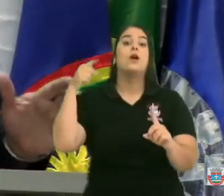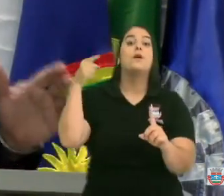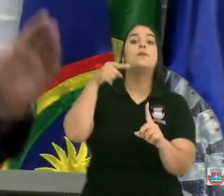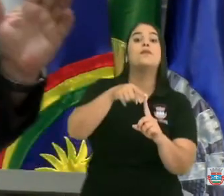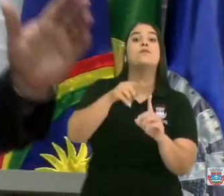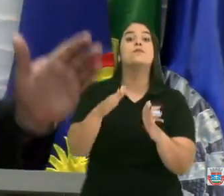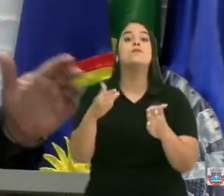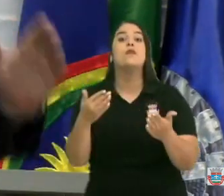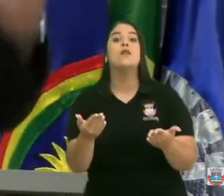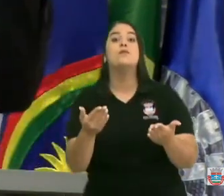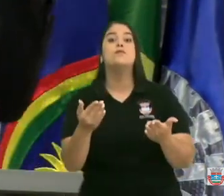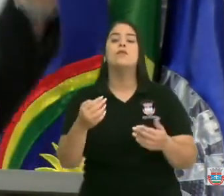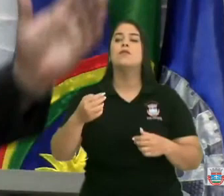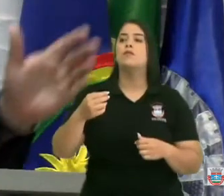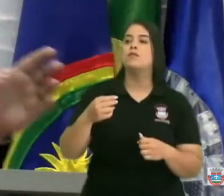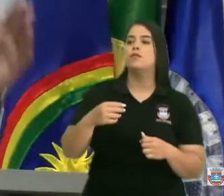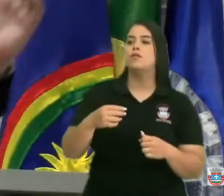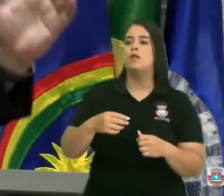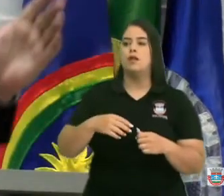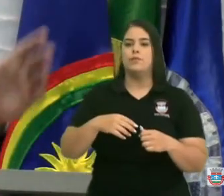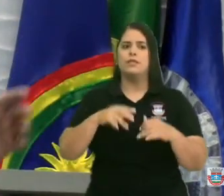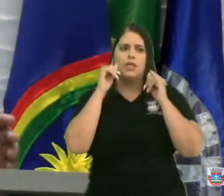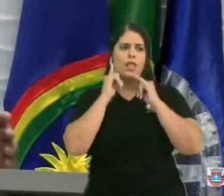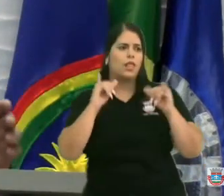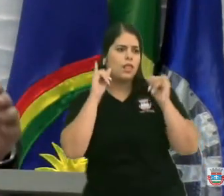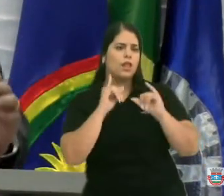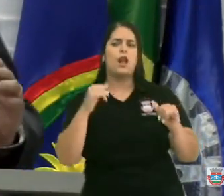som, nós defendemos os professores.